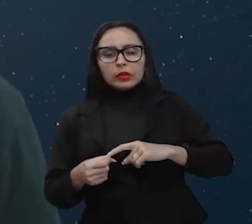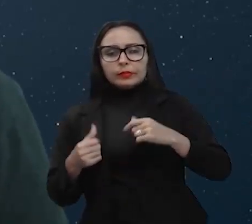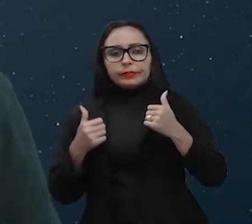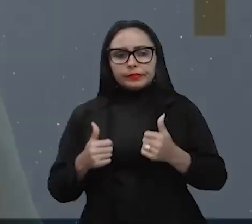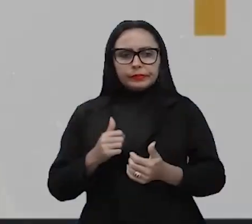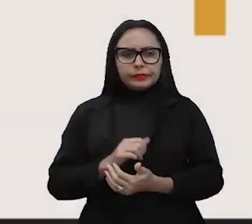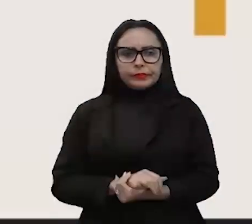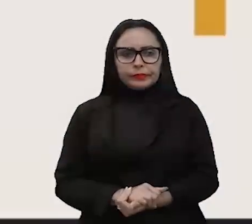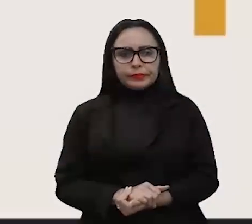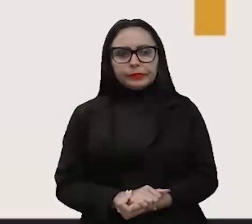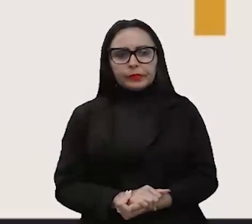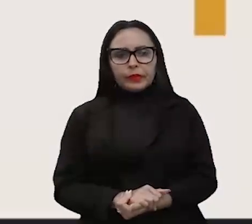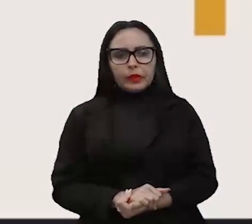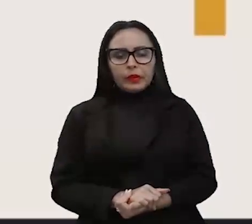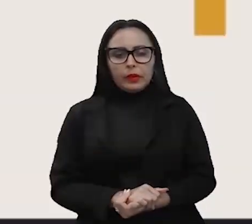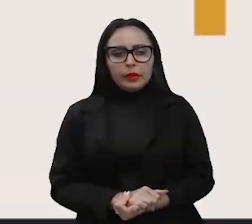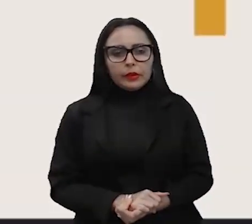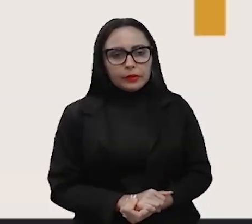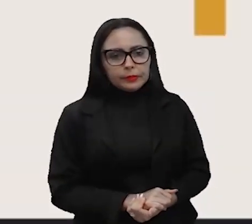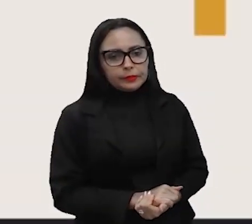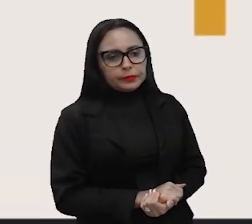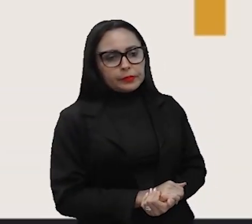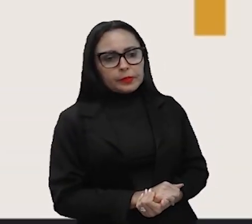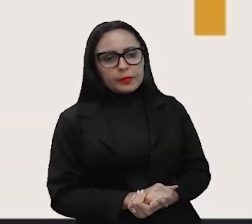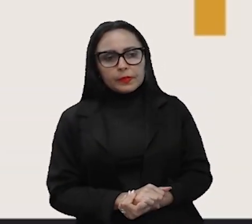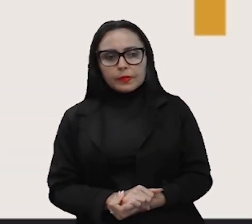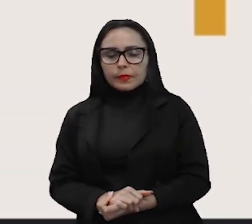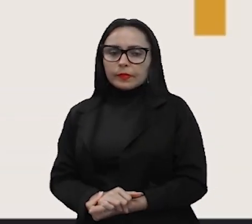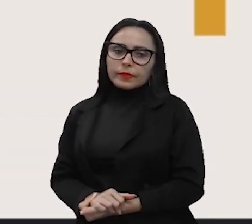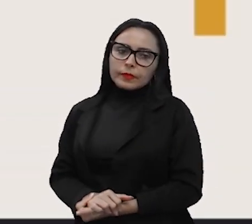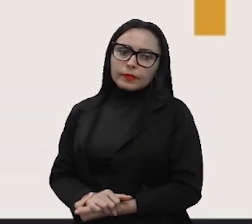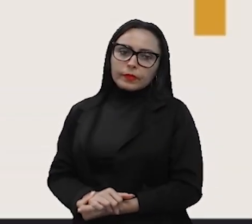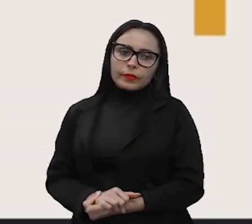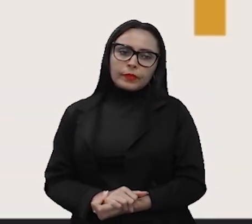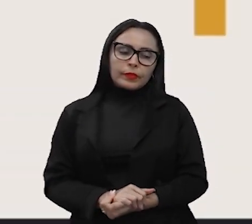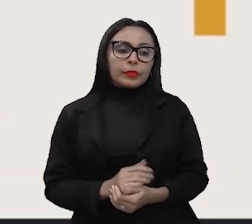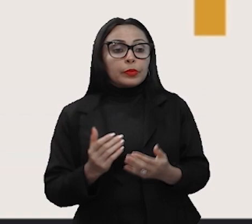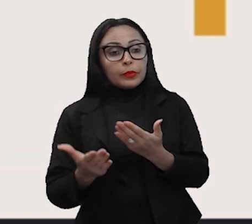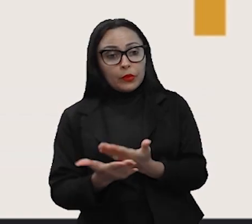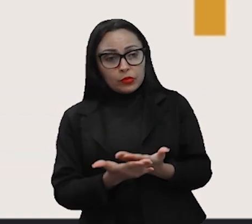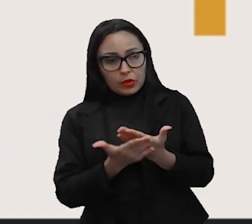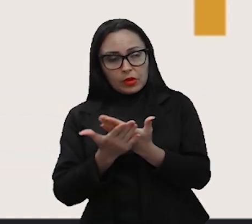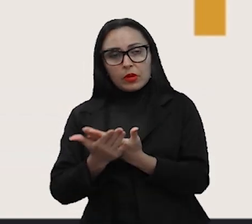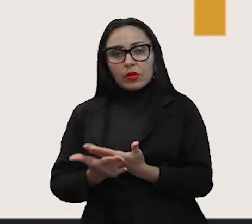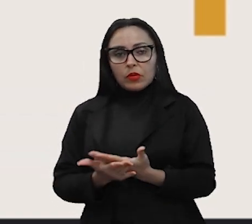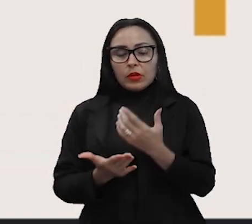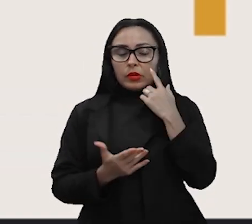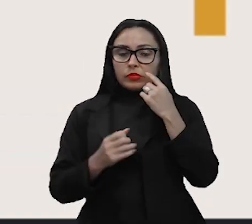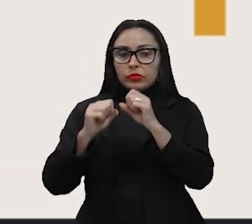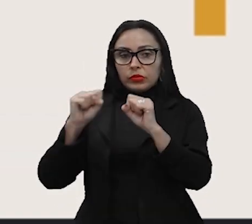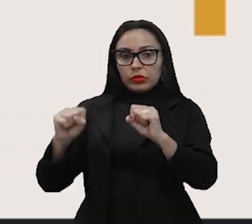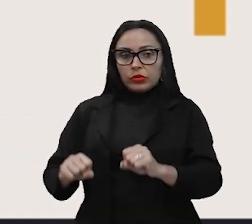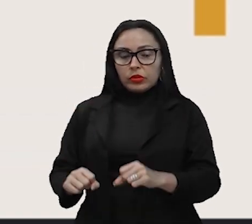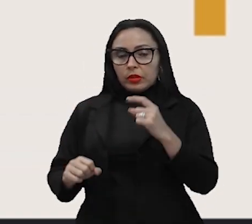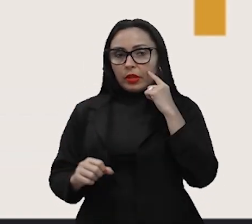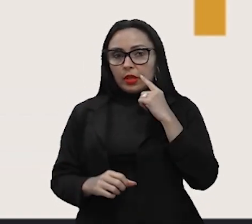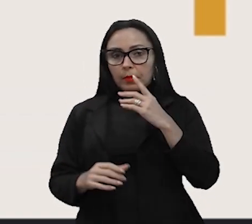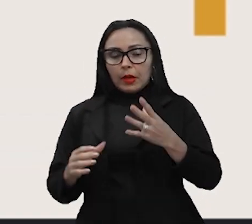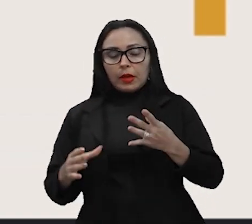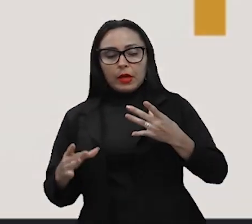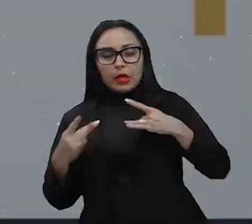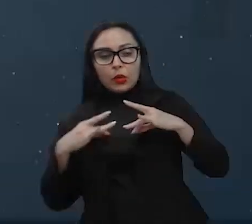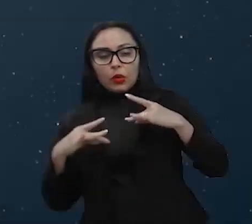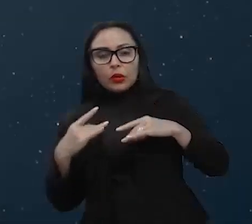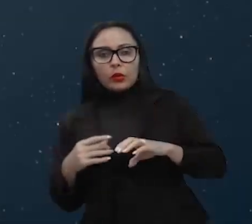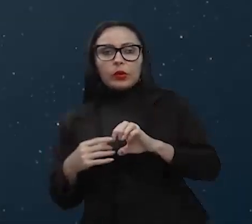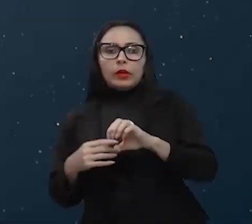ó, Betão, bota aí para mim, por favor. Veja, nessa nossa aula a gente vai trabalhar com o sistema endócrino. Lembrando, novamente, que o